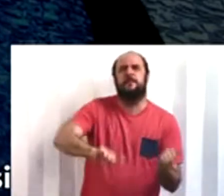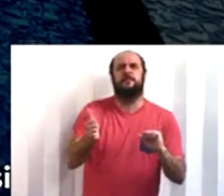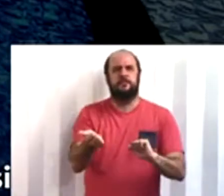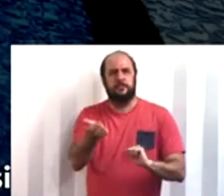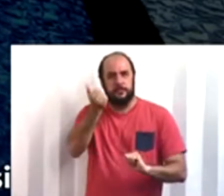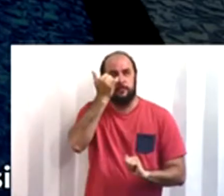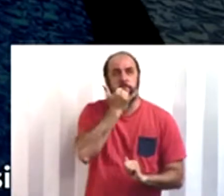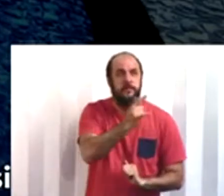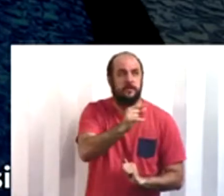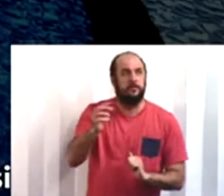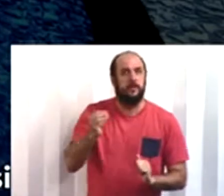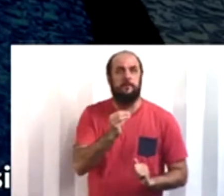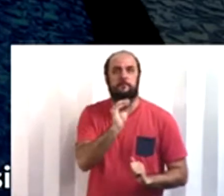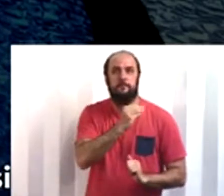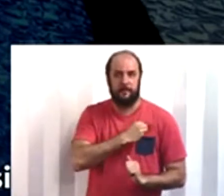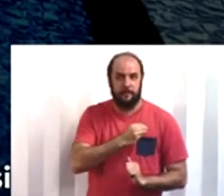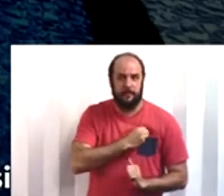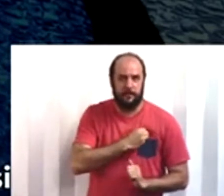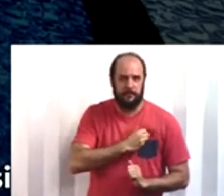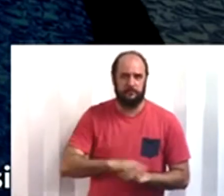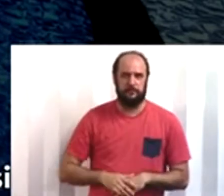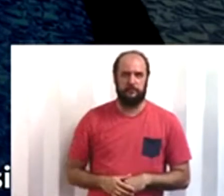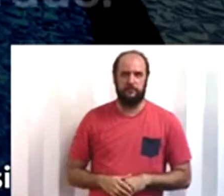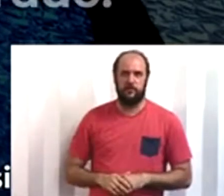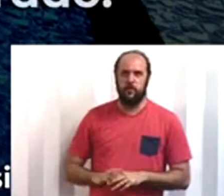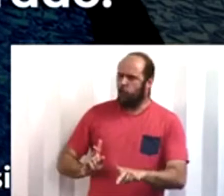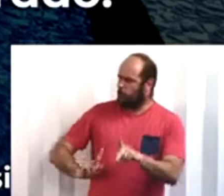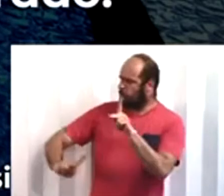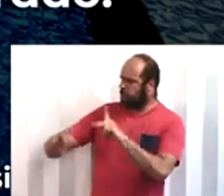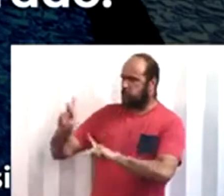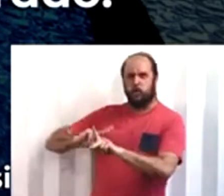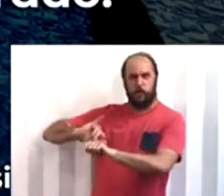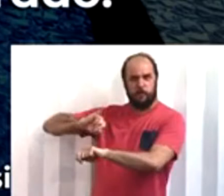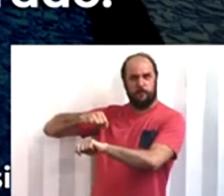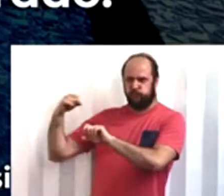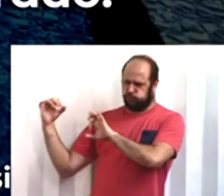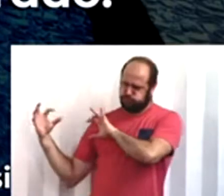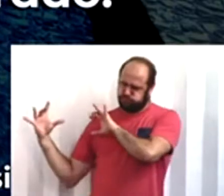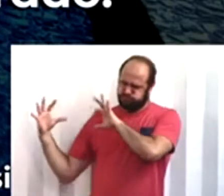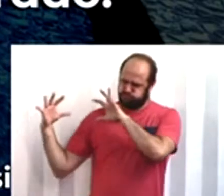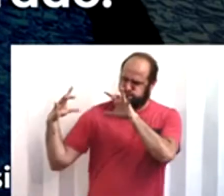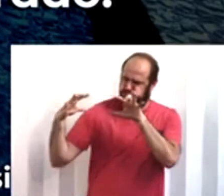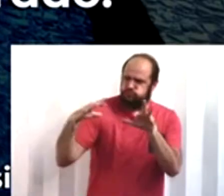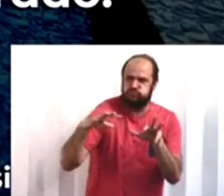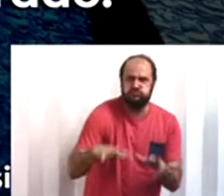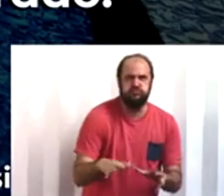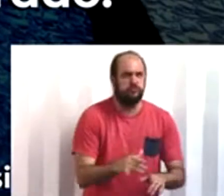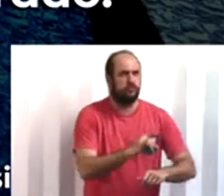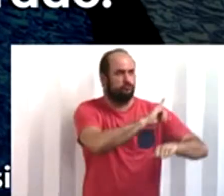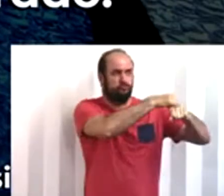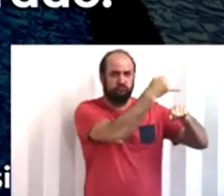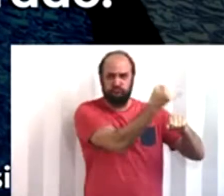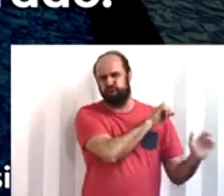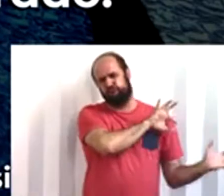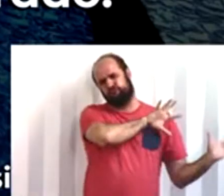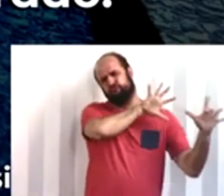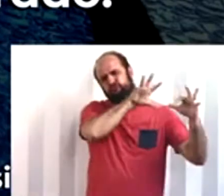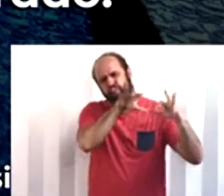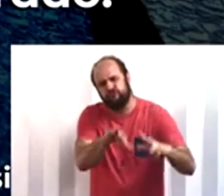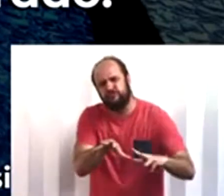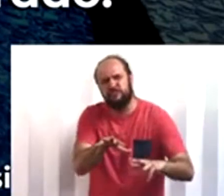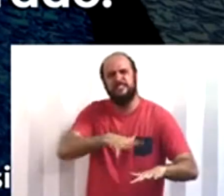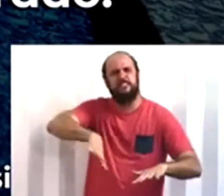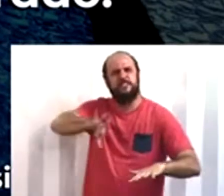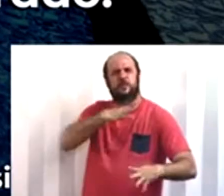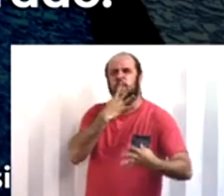pecados. Saíam a ter com ele toda a província da Judéia e todos os habitantes de Jerusalém, e confessando